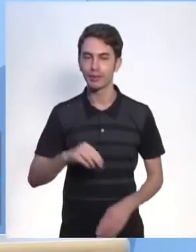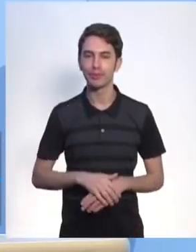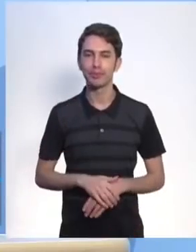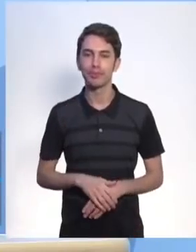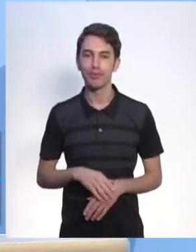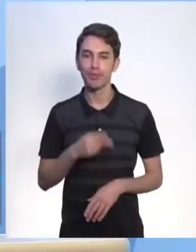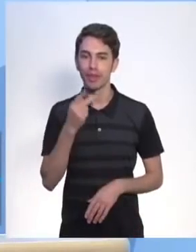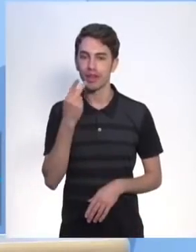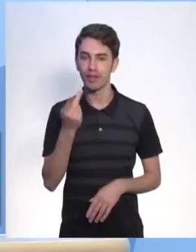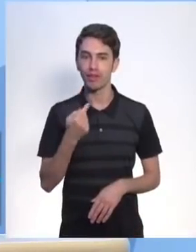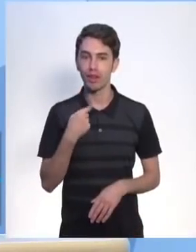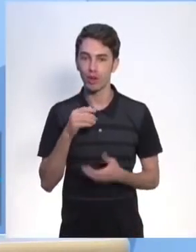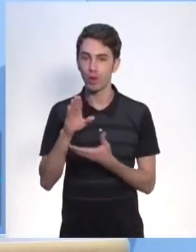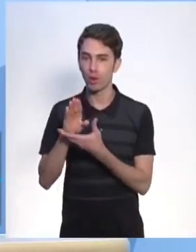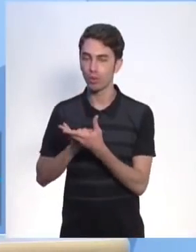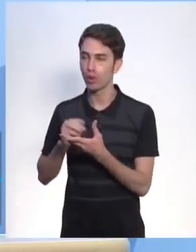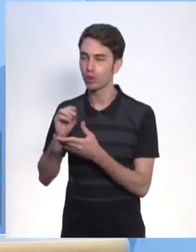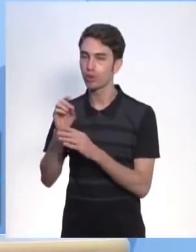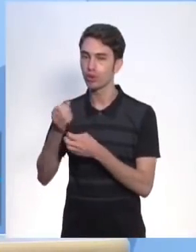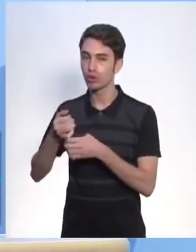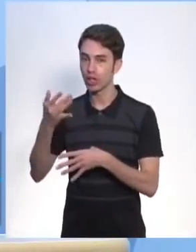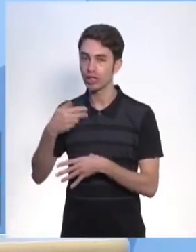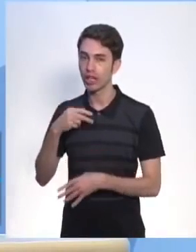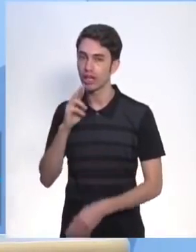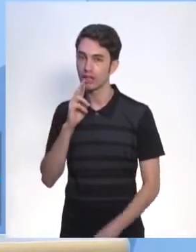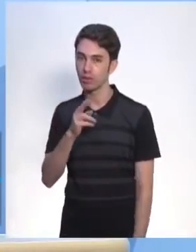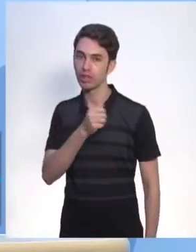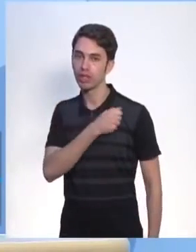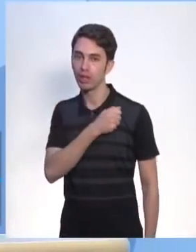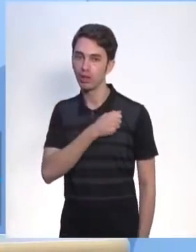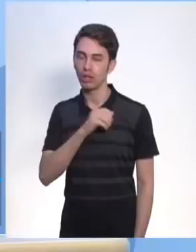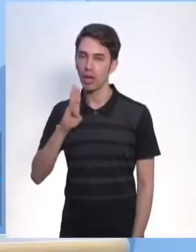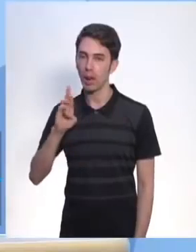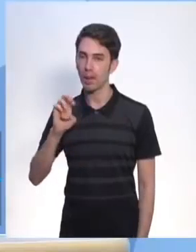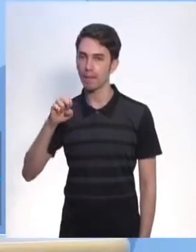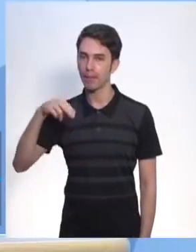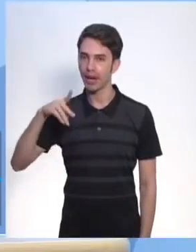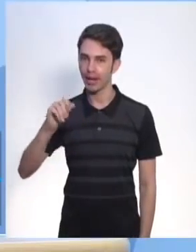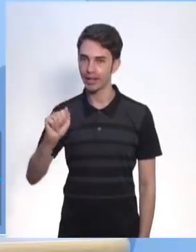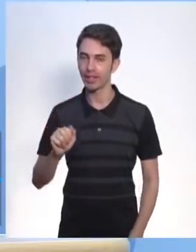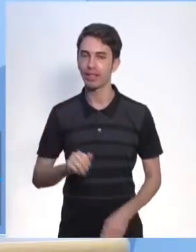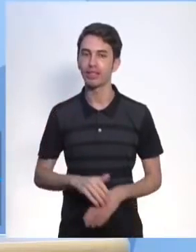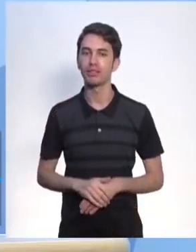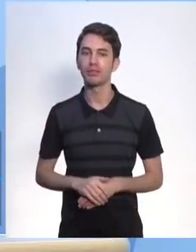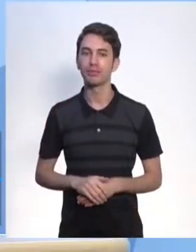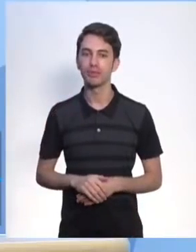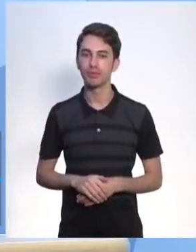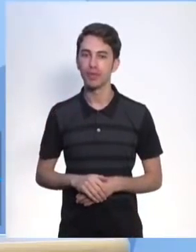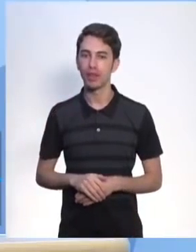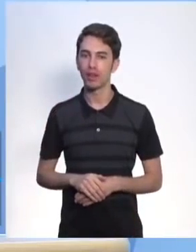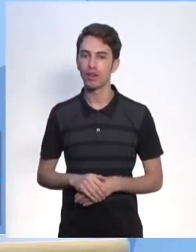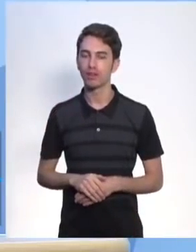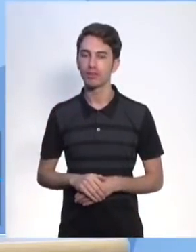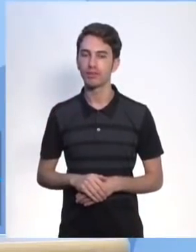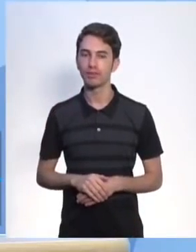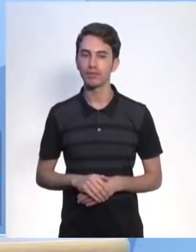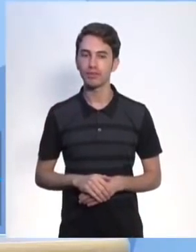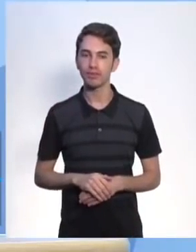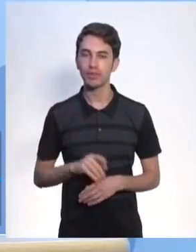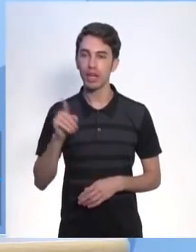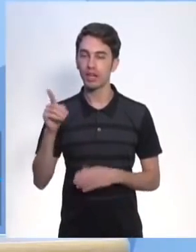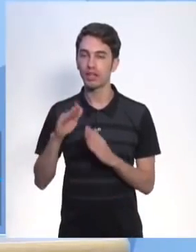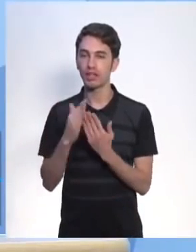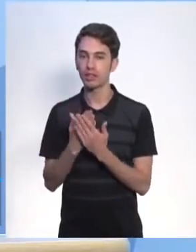Ela copiou no chat a resposta da aluna Brenda Del Ben Lopes Florencio, lá